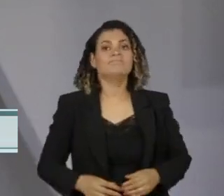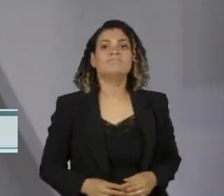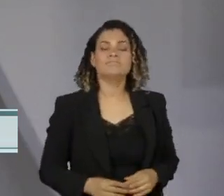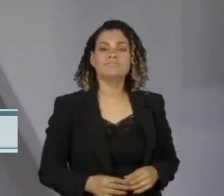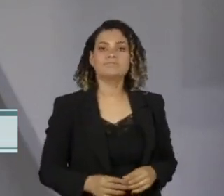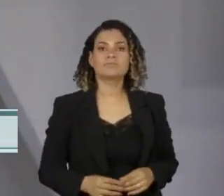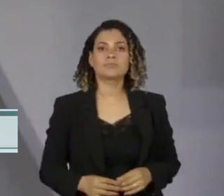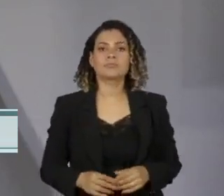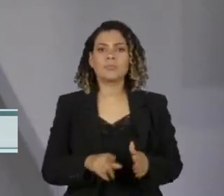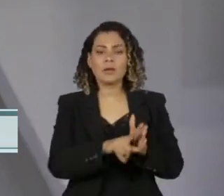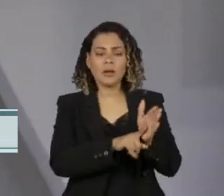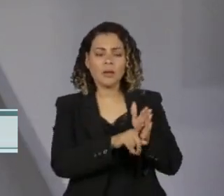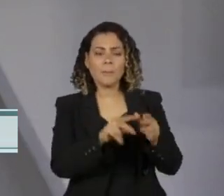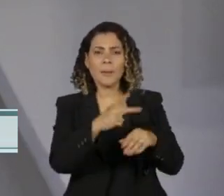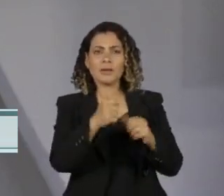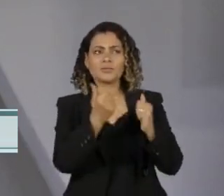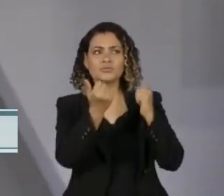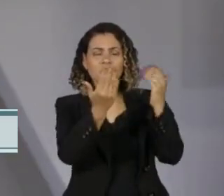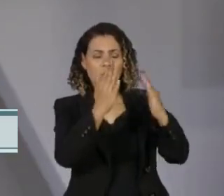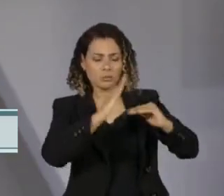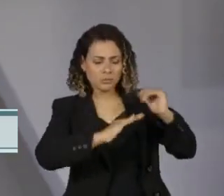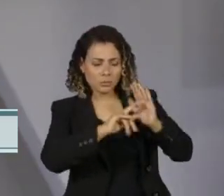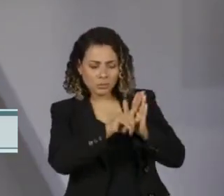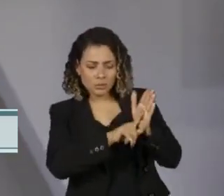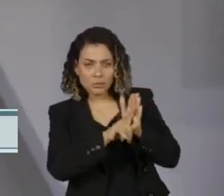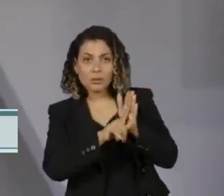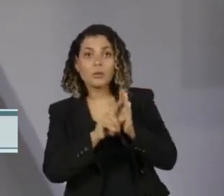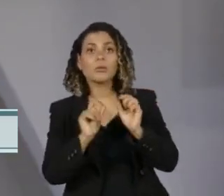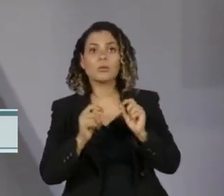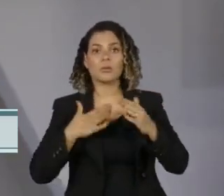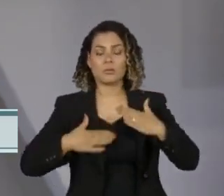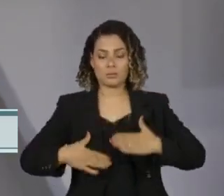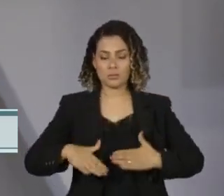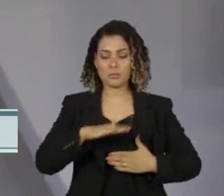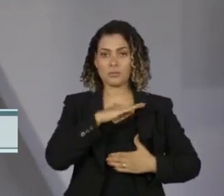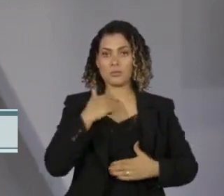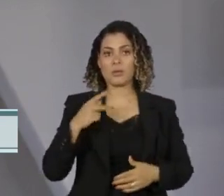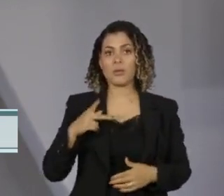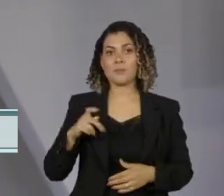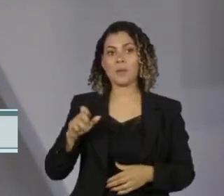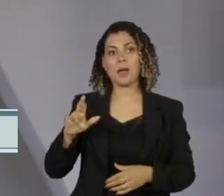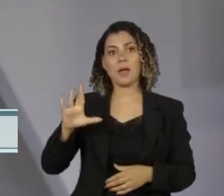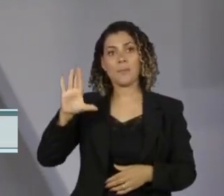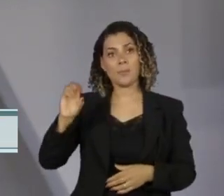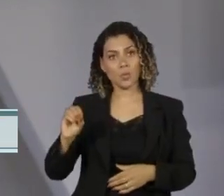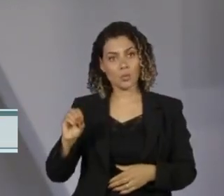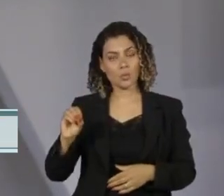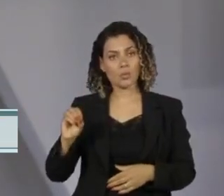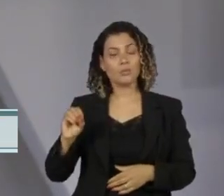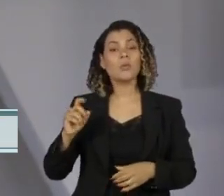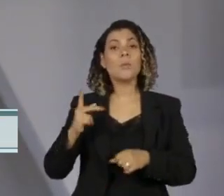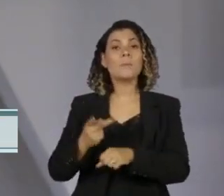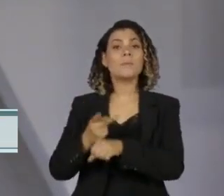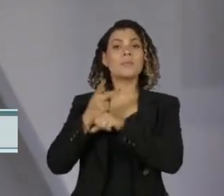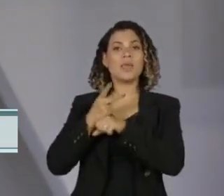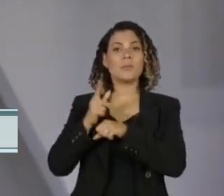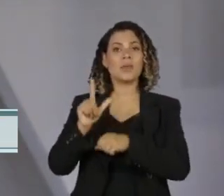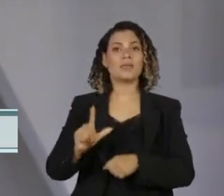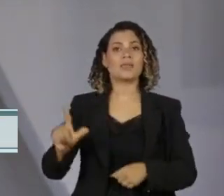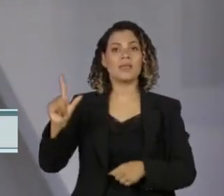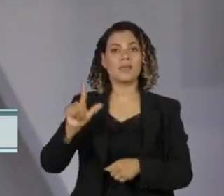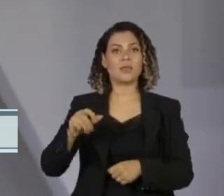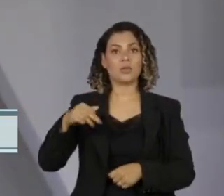peritos internacionais que analisaram os restos mortais do escritor chileno Pablo Neruda afirmam que o Nobel de Literatura